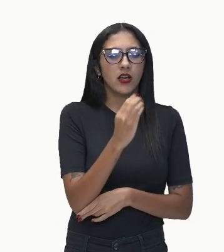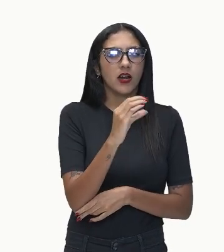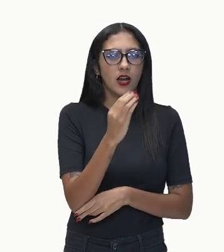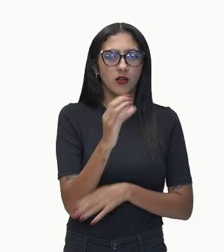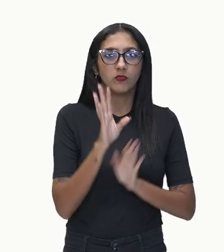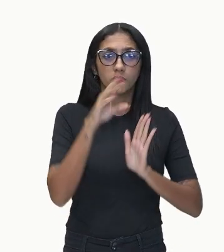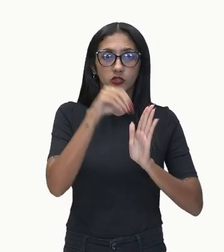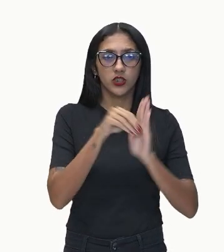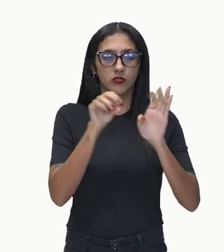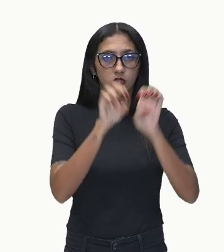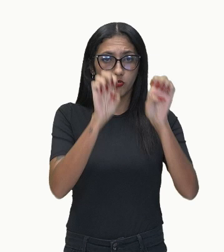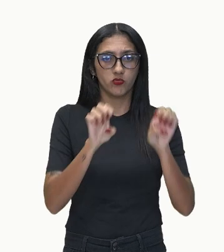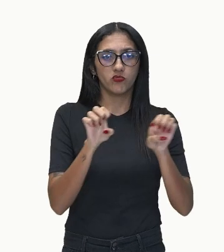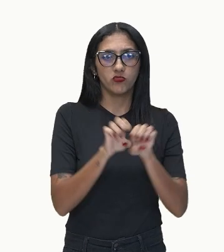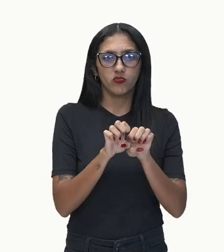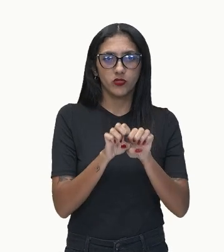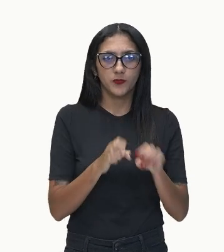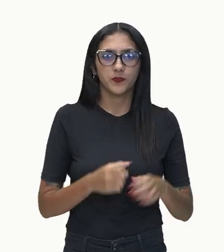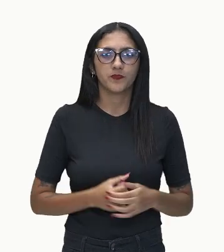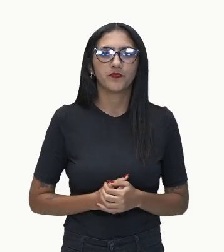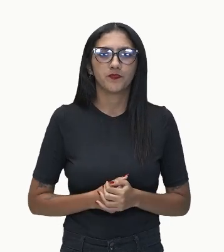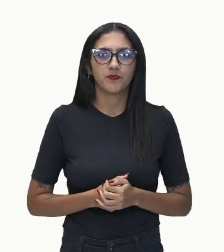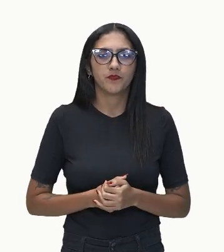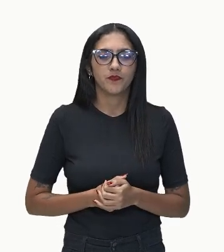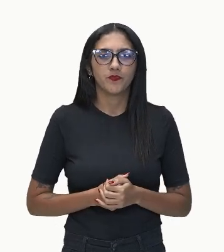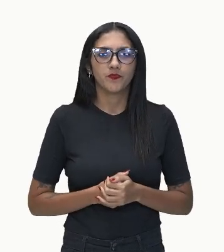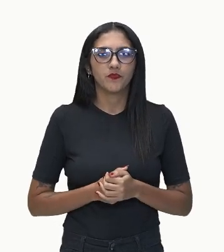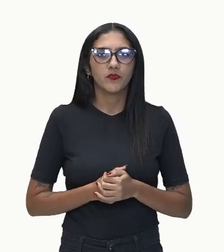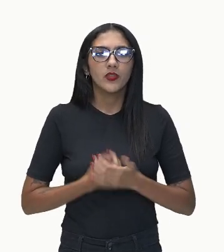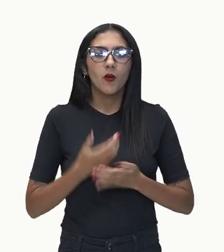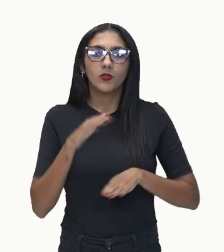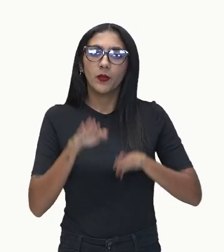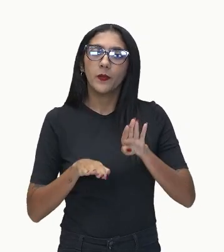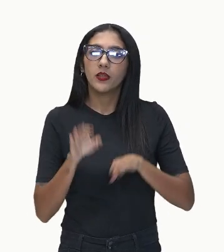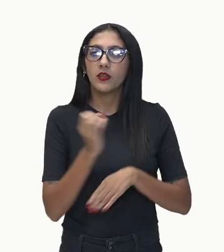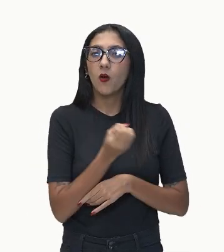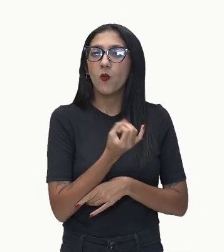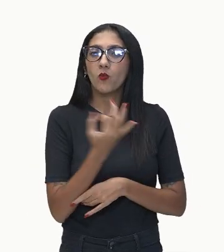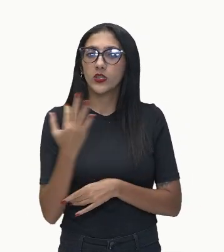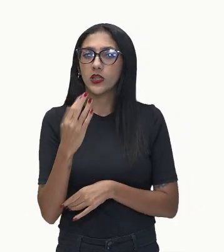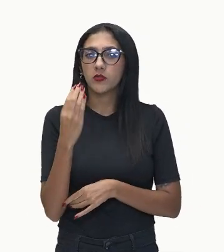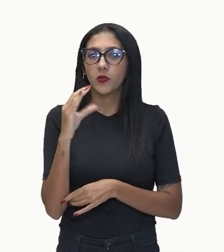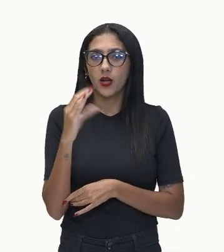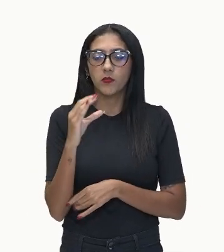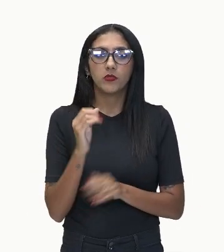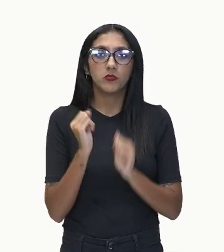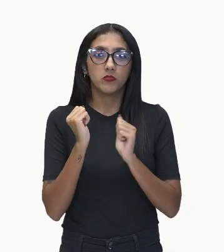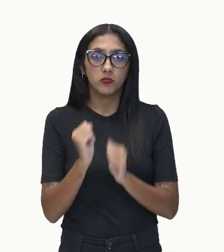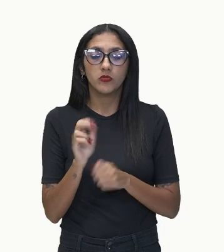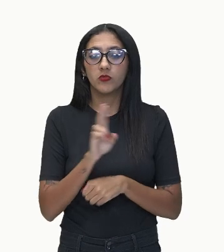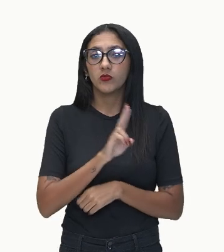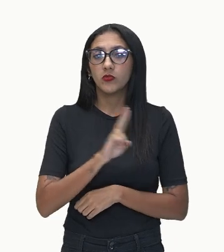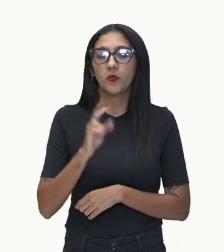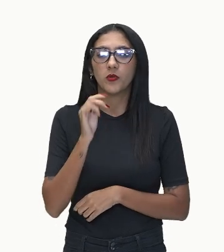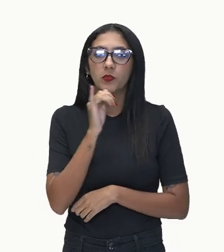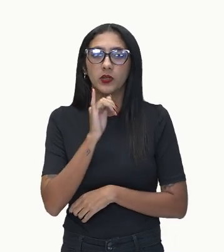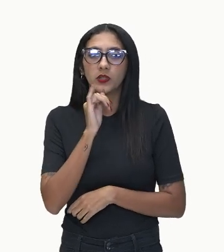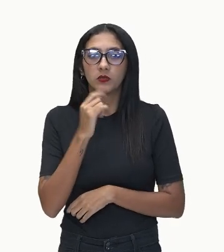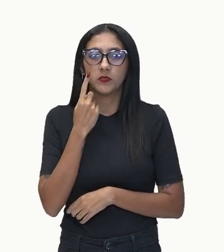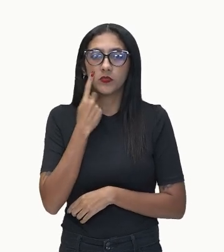carbonos em sua estrutura. Então, segundo o número de carbonos presentes, eles podem ser chamados de triose, quando só tem